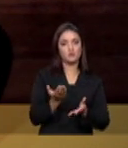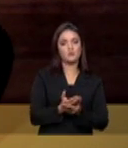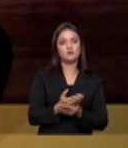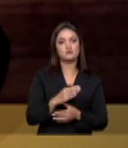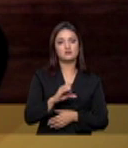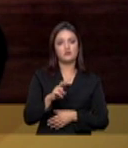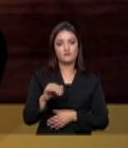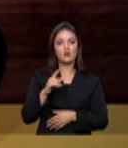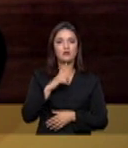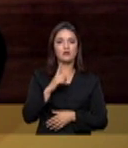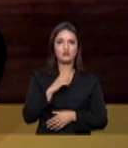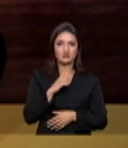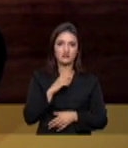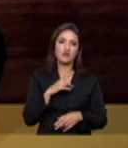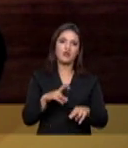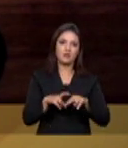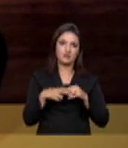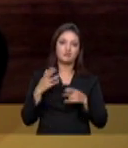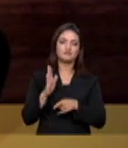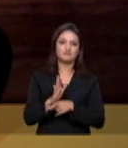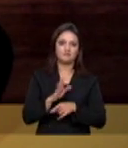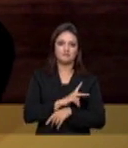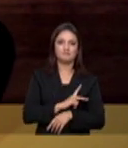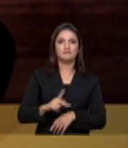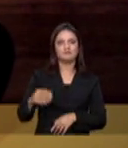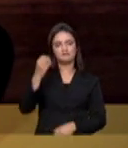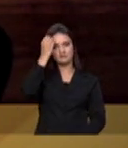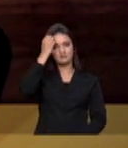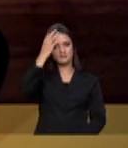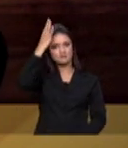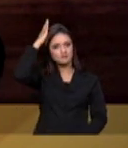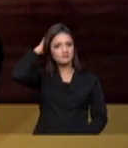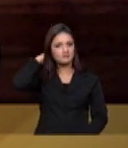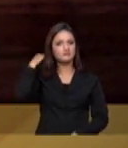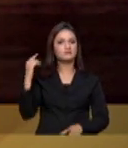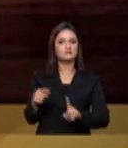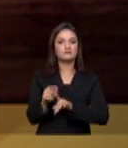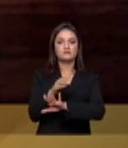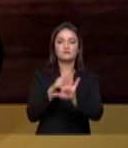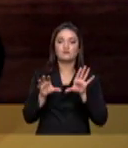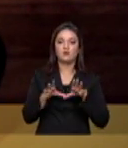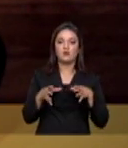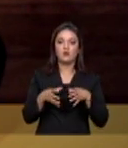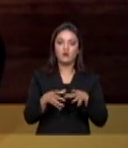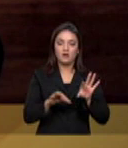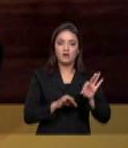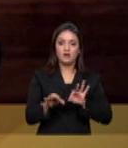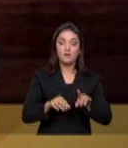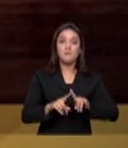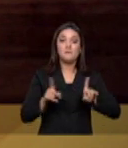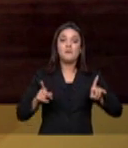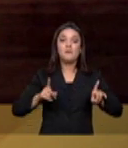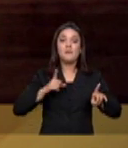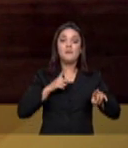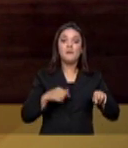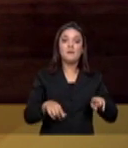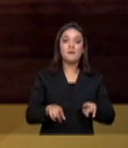Presidente Ministro e-book de todos os membros da comissão elaboradora trouxe